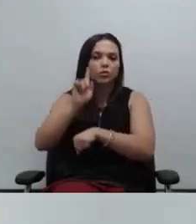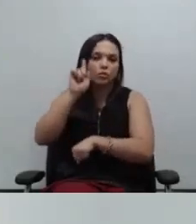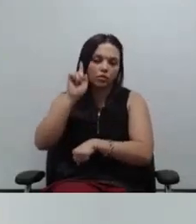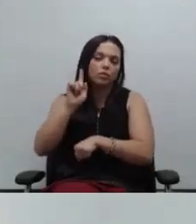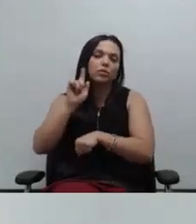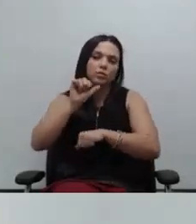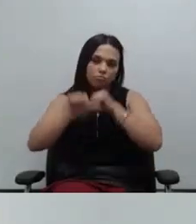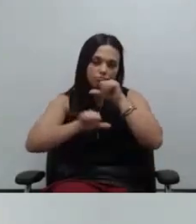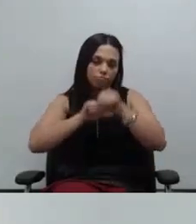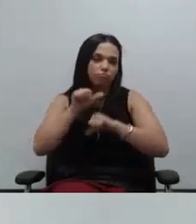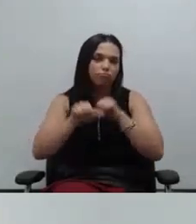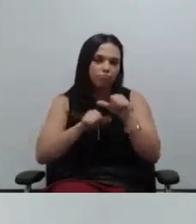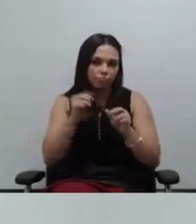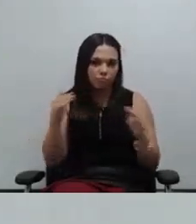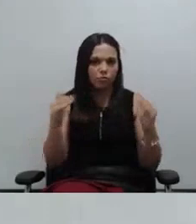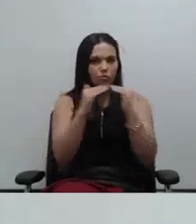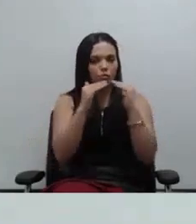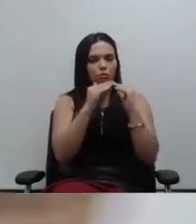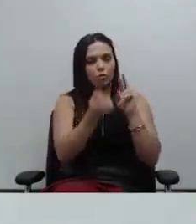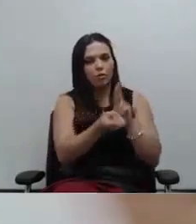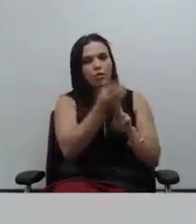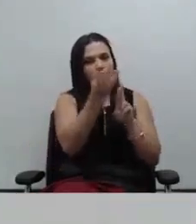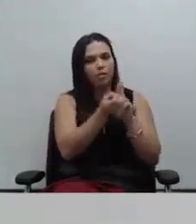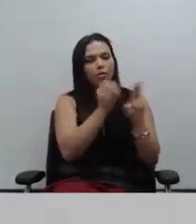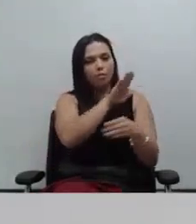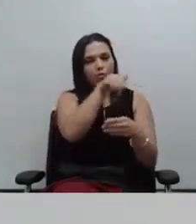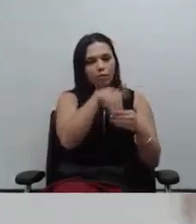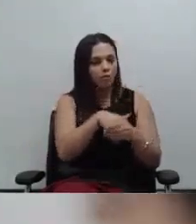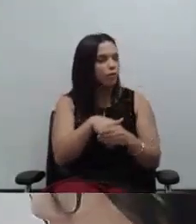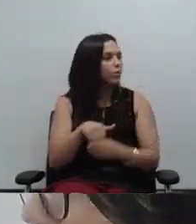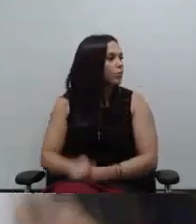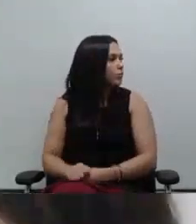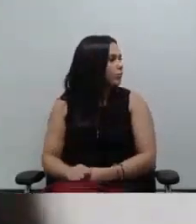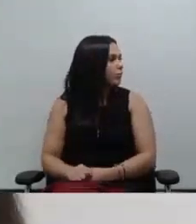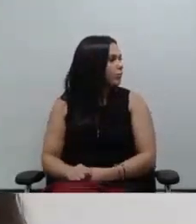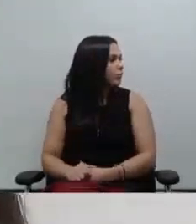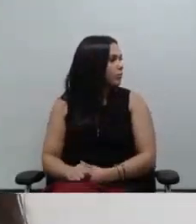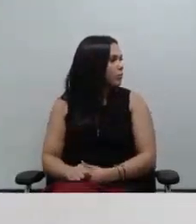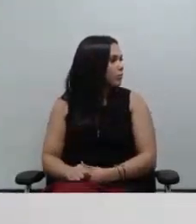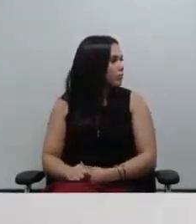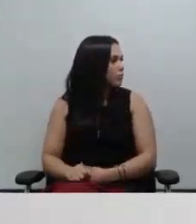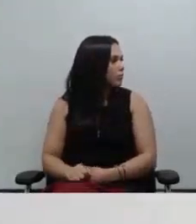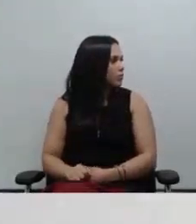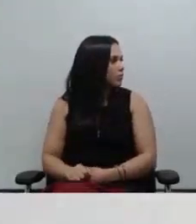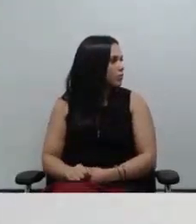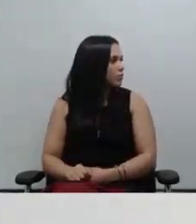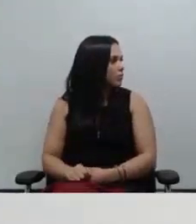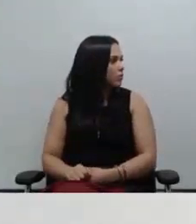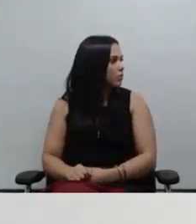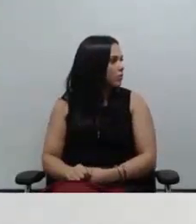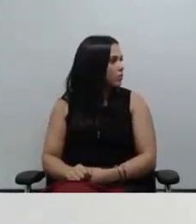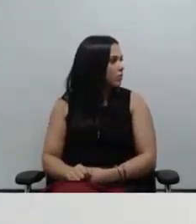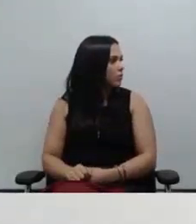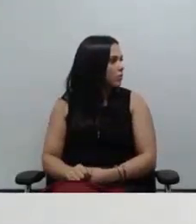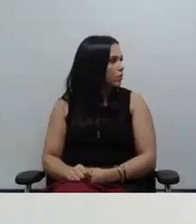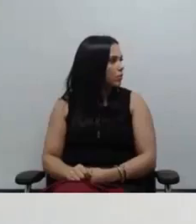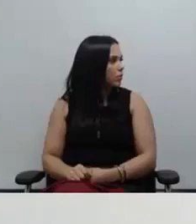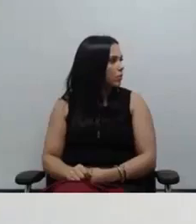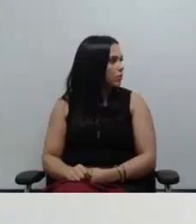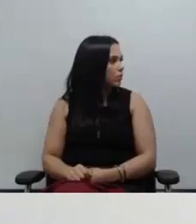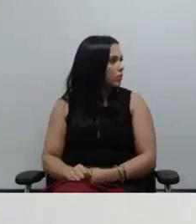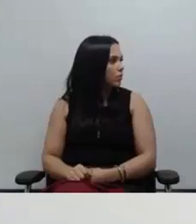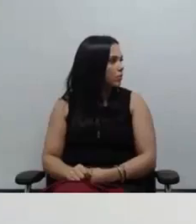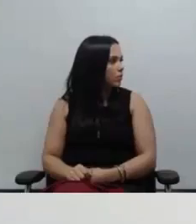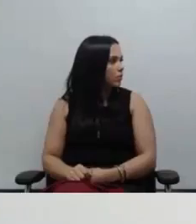palavra já concordando com o voto do relator. Perfeito. Vossa Excelência fará o apontamento, conselheiro? Faço nos autos?